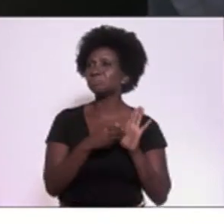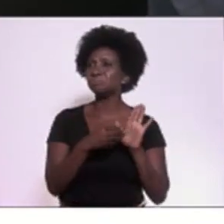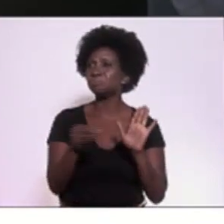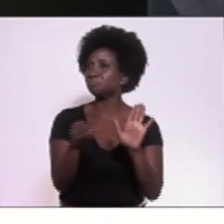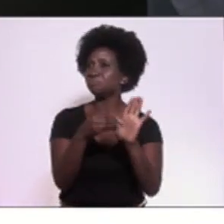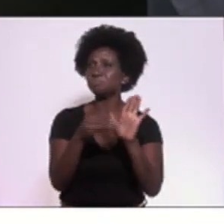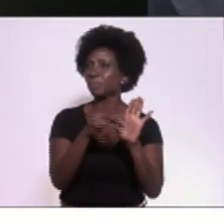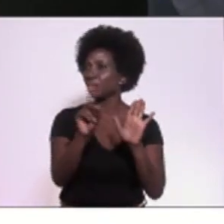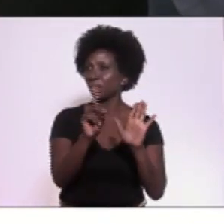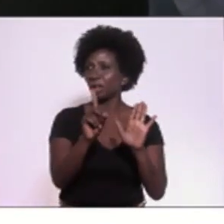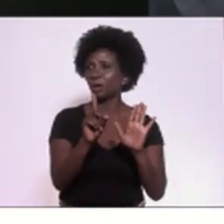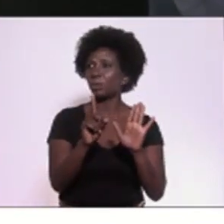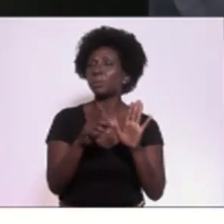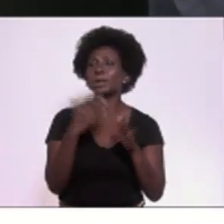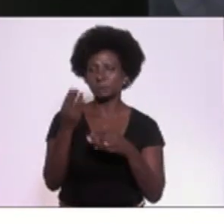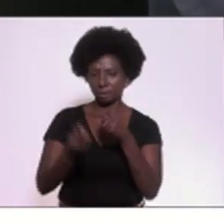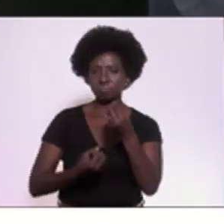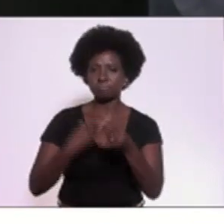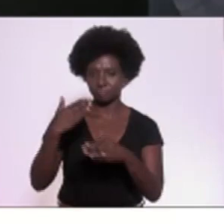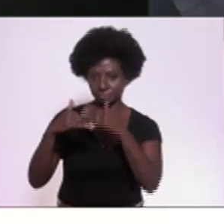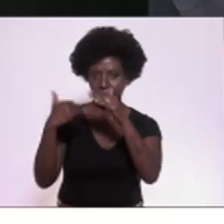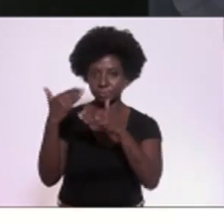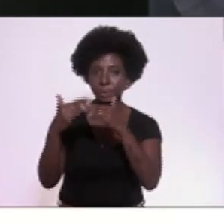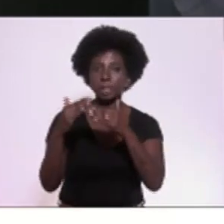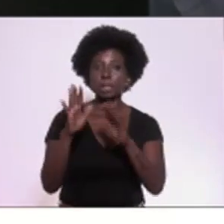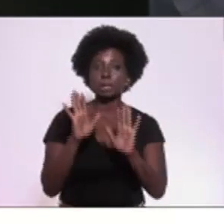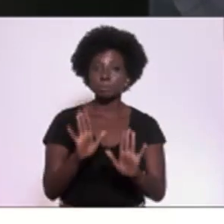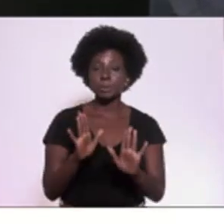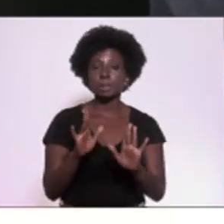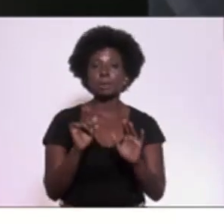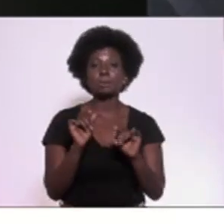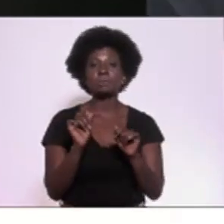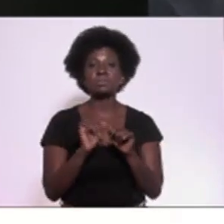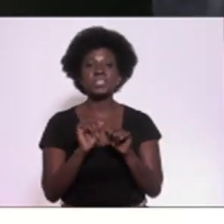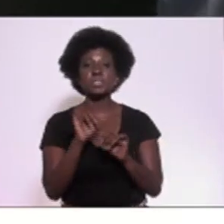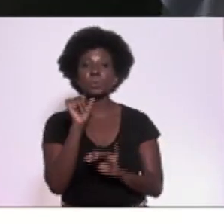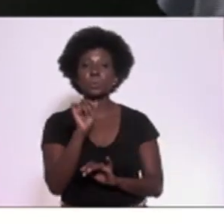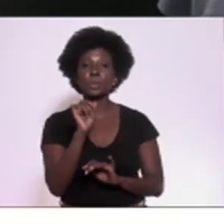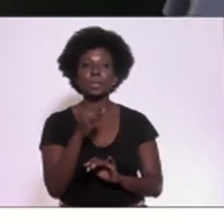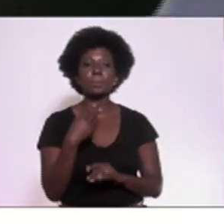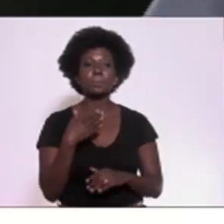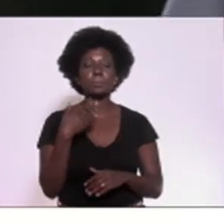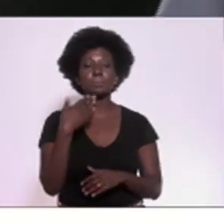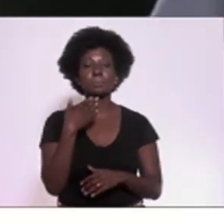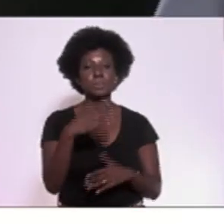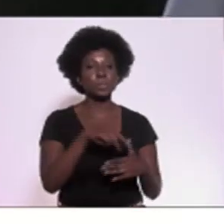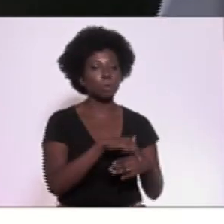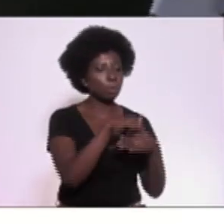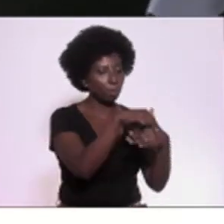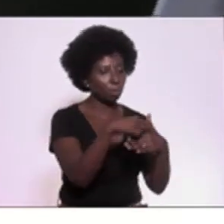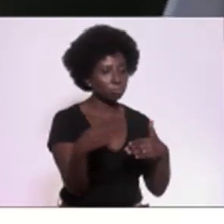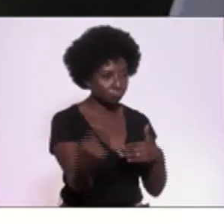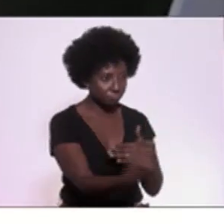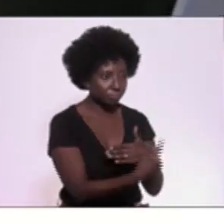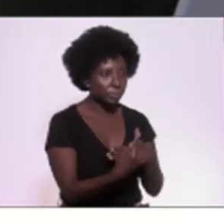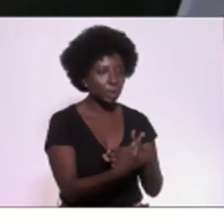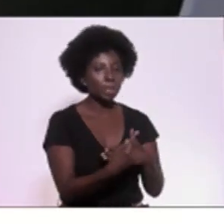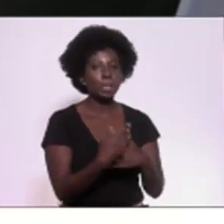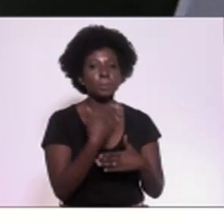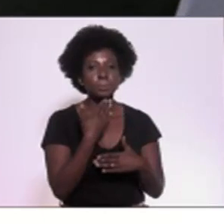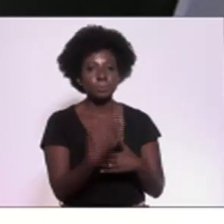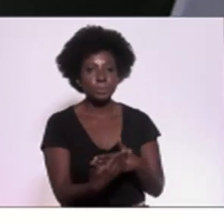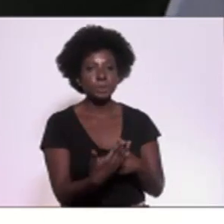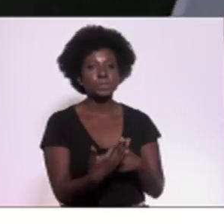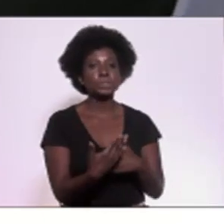de elaboração, né, talvez a gente pudesse, uma vez submetido naturalmente aos líderes presentes, a gente pudesse,